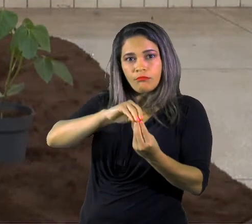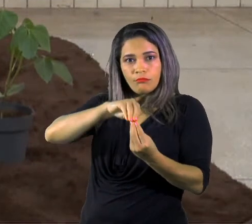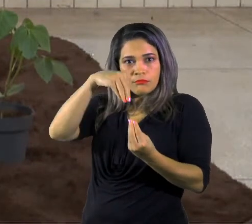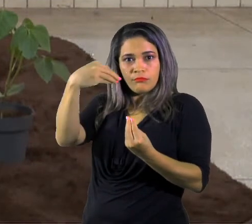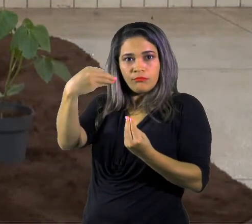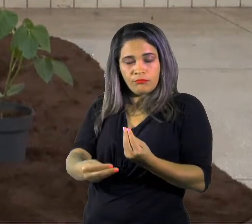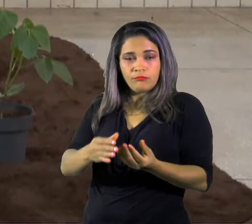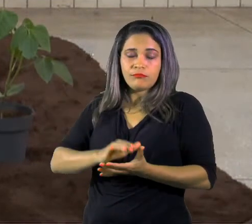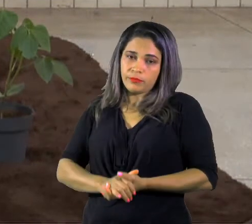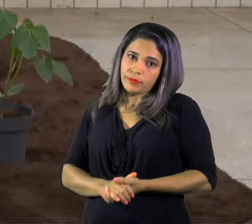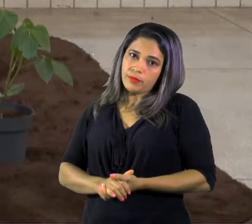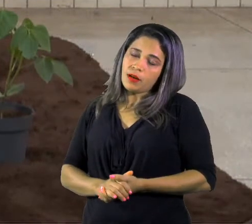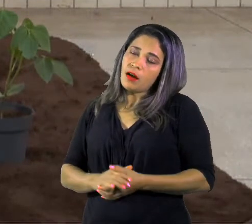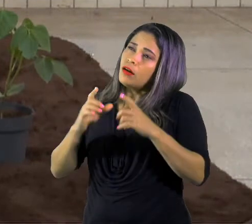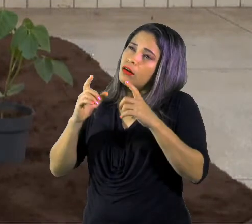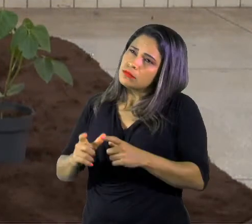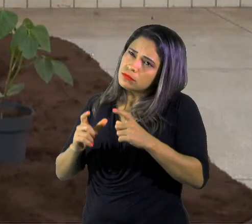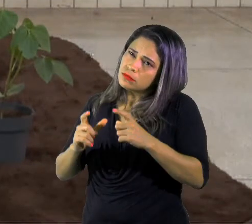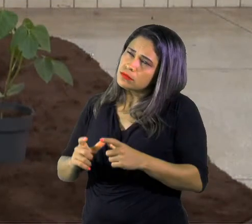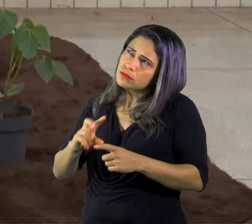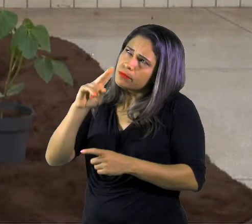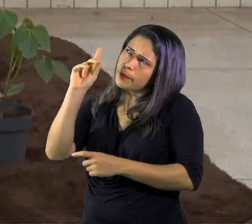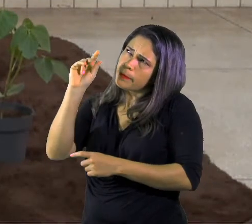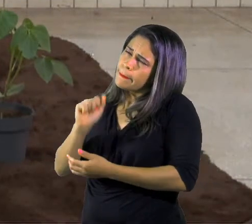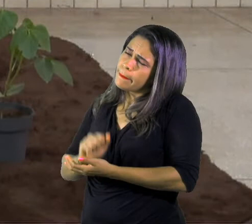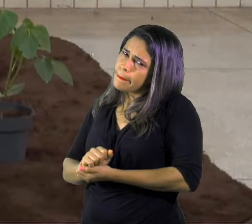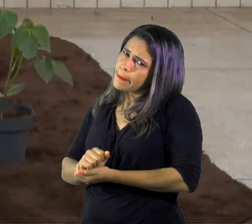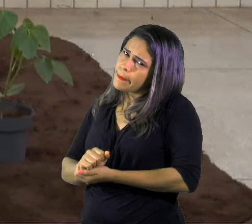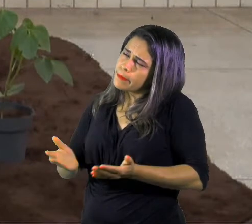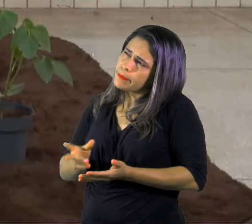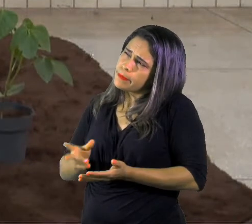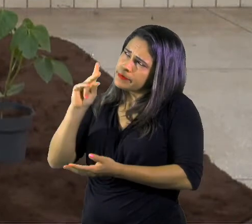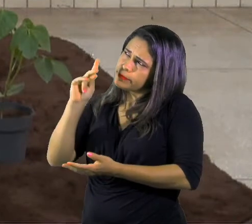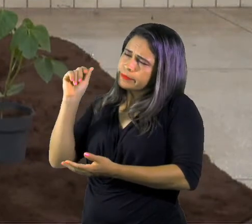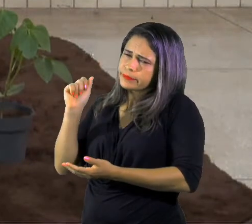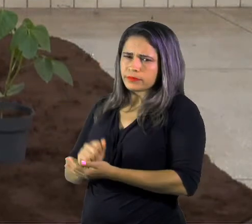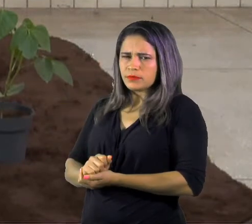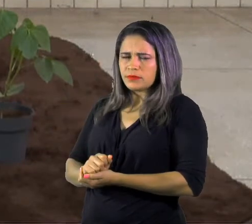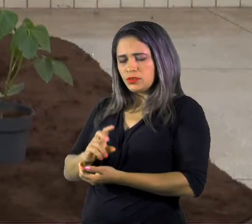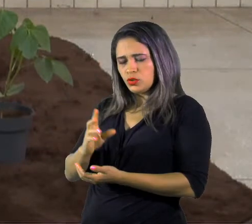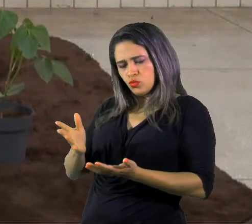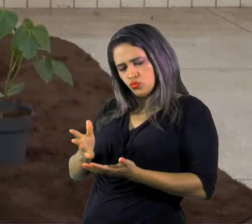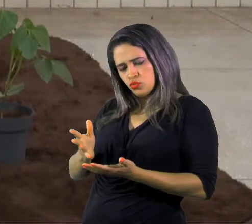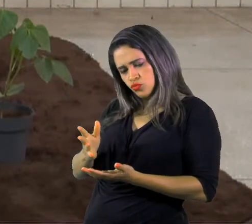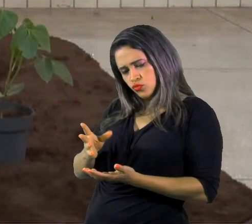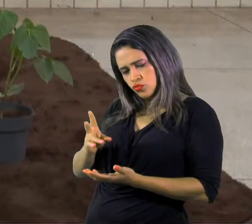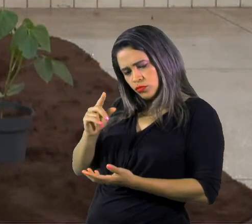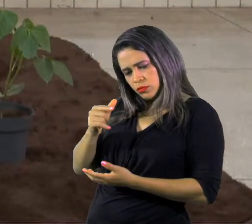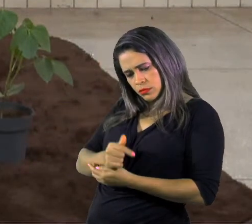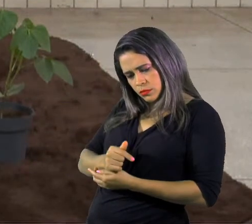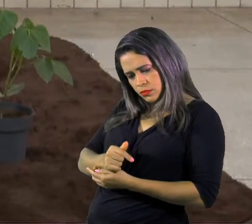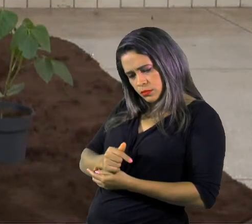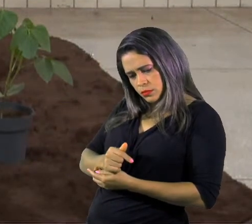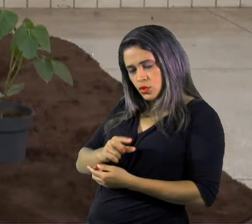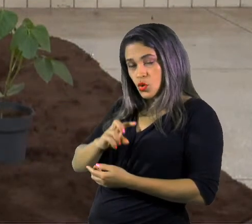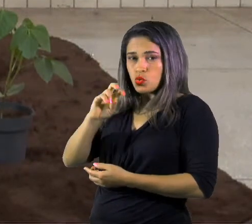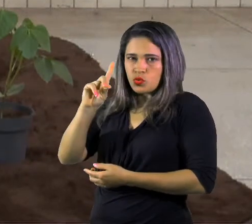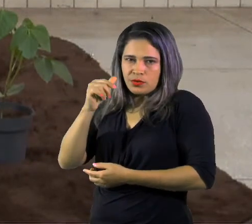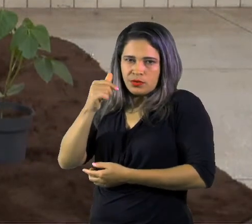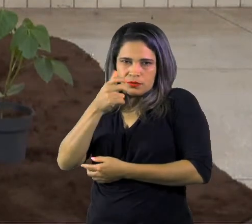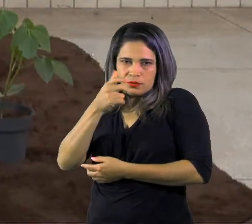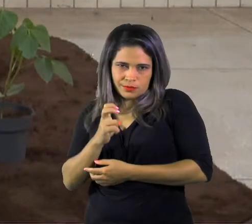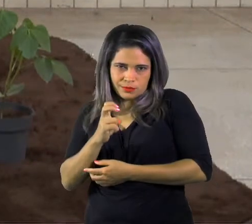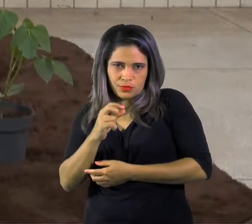vai começar, hoje é que dia? Vamos pensar, que dia é hoje? Se hoje for o dia 7, se hoje for o dia 15, se hoje for